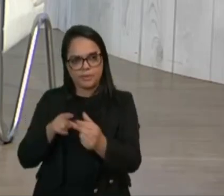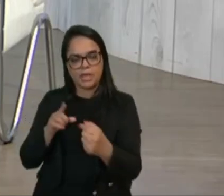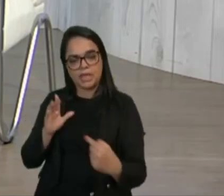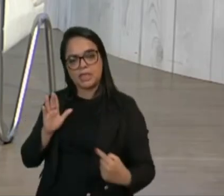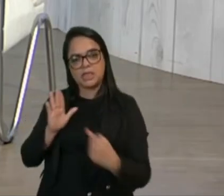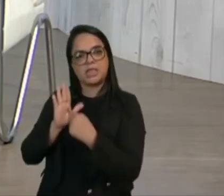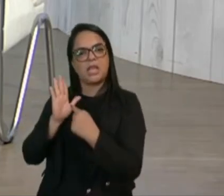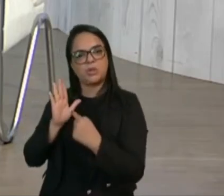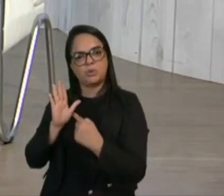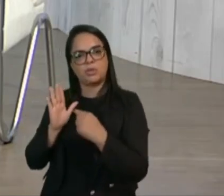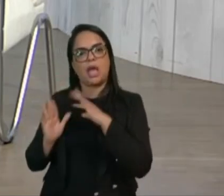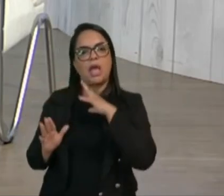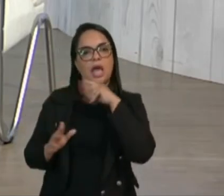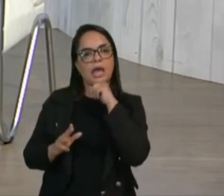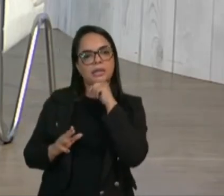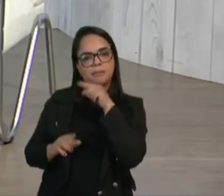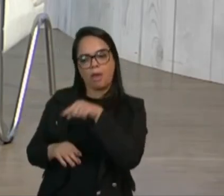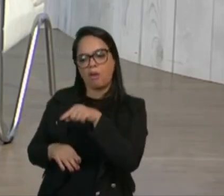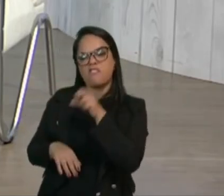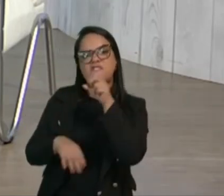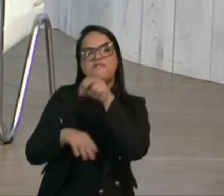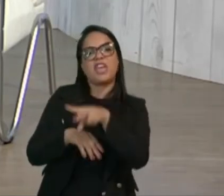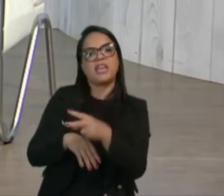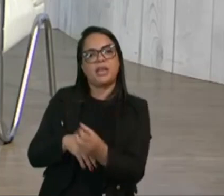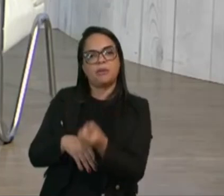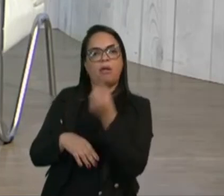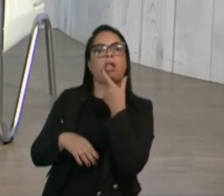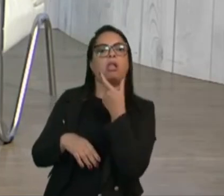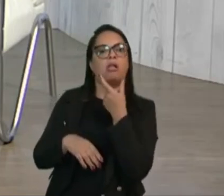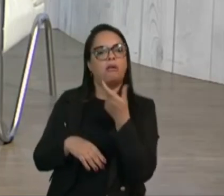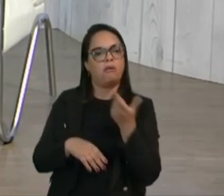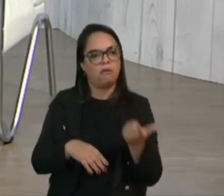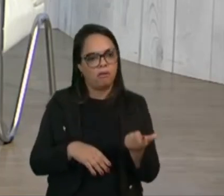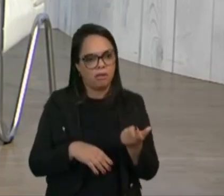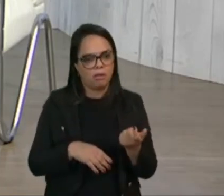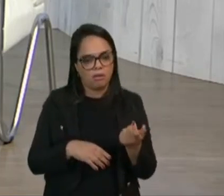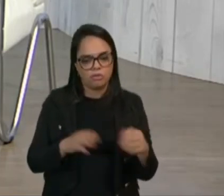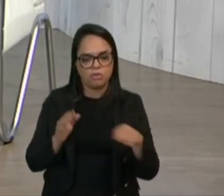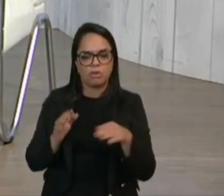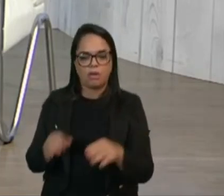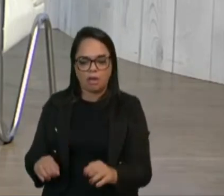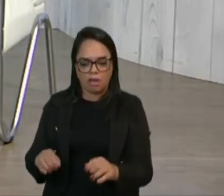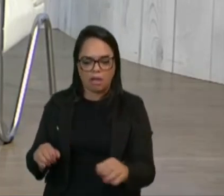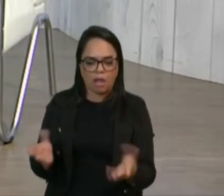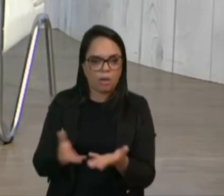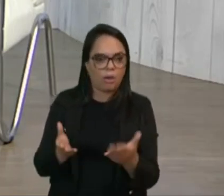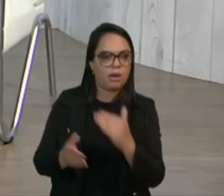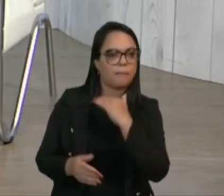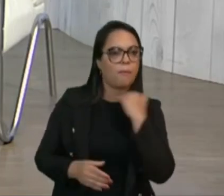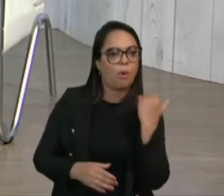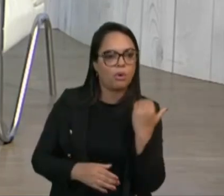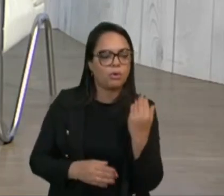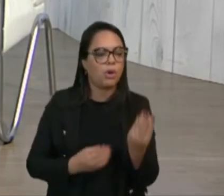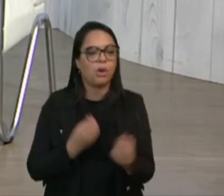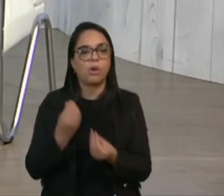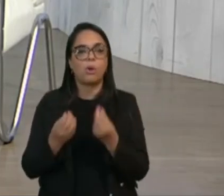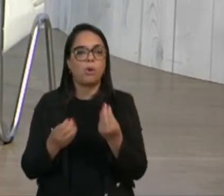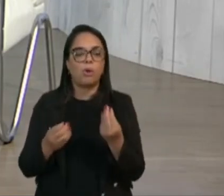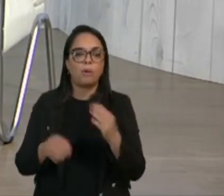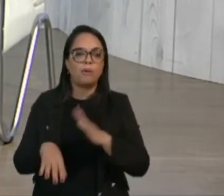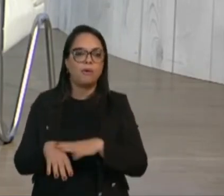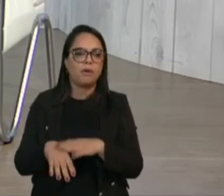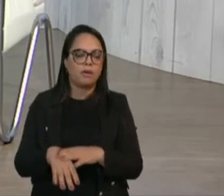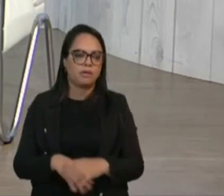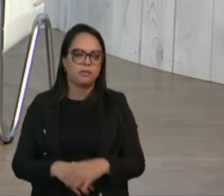de animais, ah, foi envenenado, apareceu morto aqui. Como fazer? Então, a pessoa às vezes pega e descarta o corpo